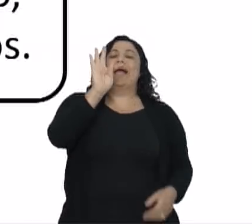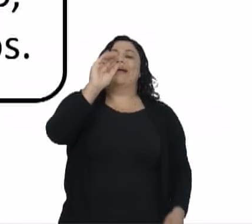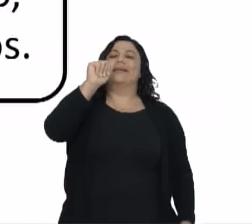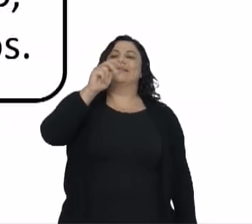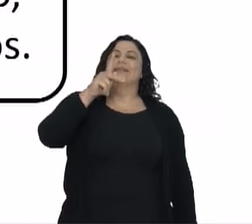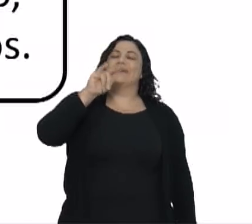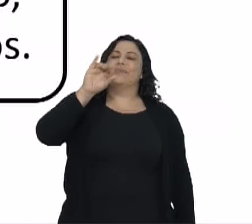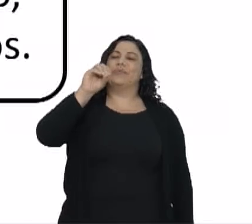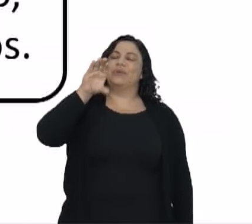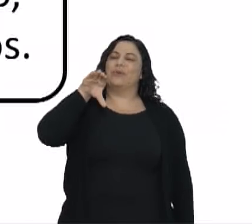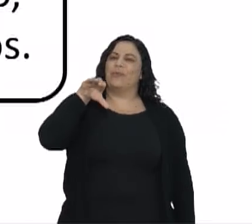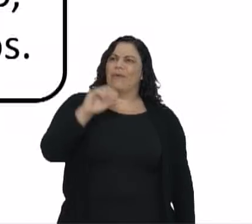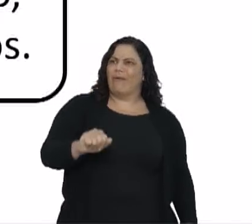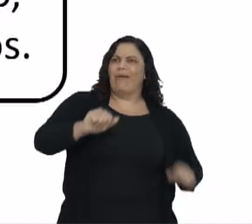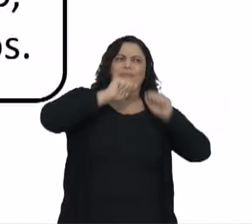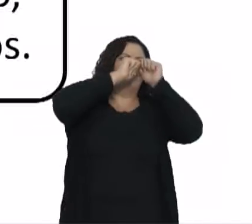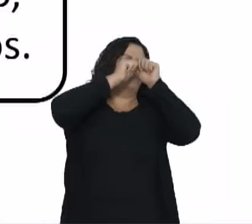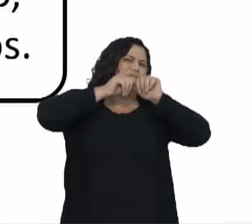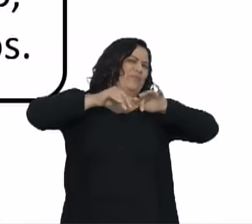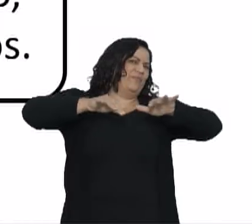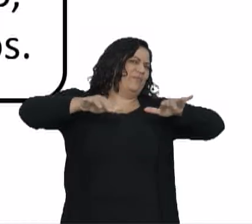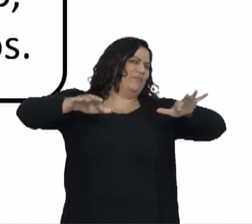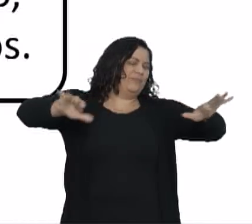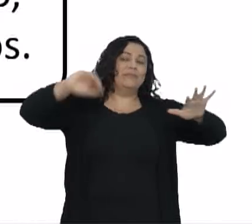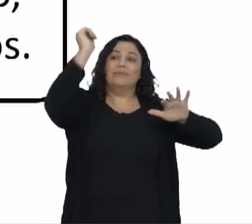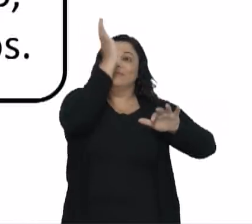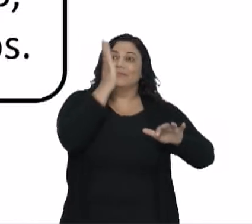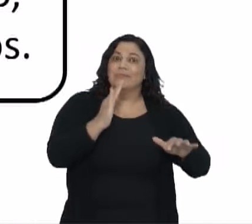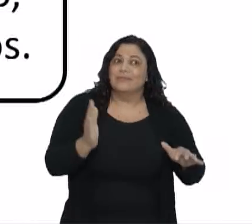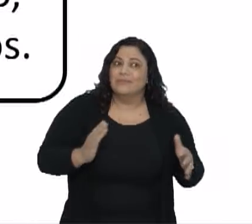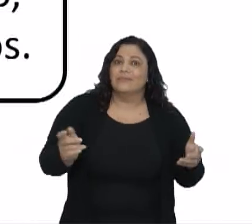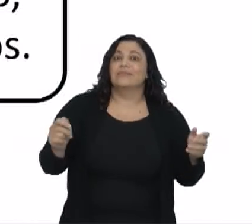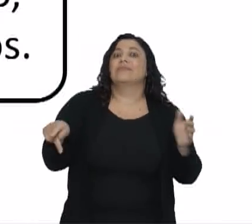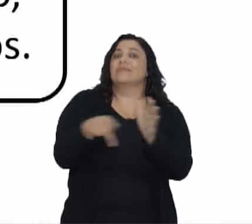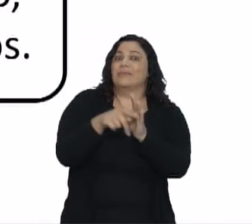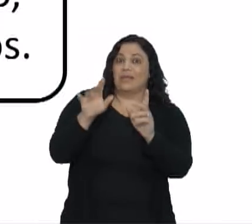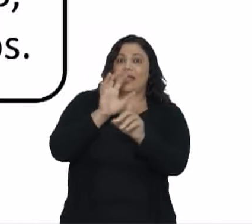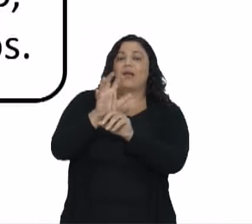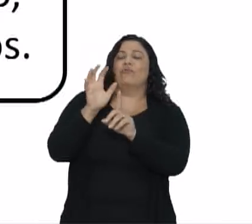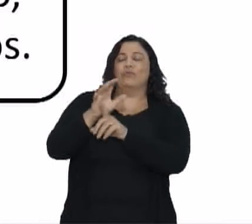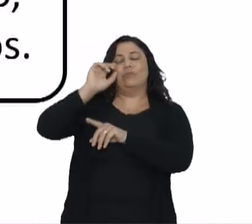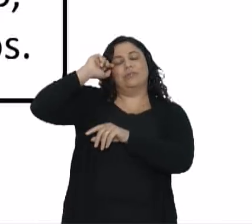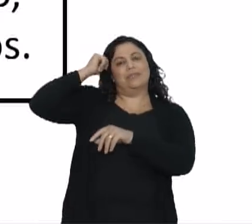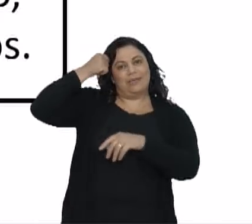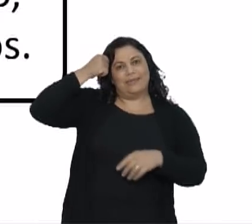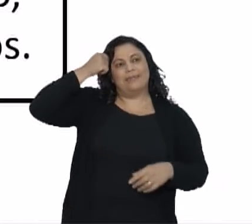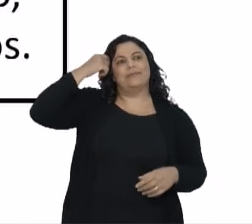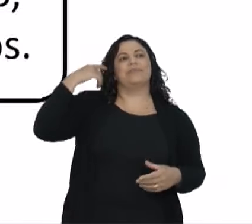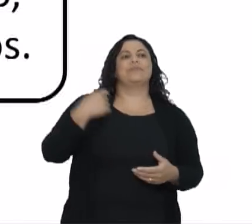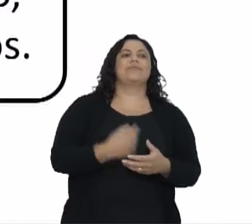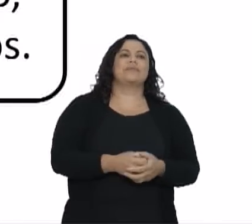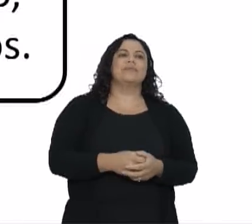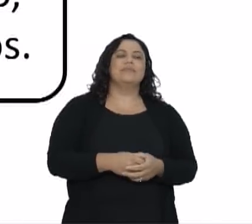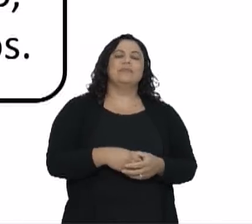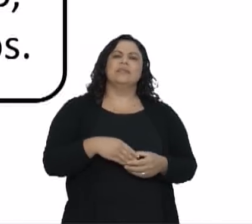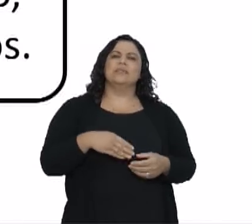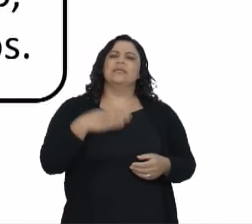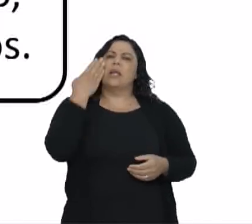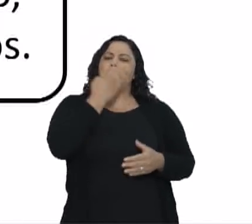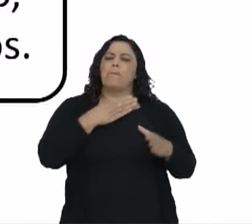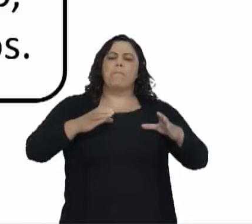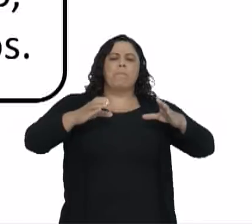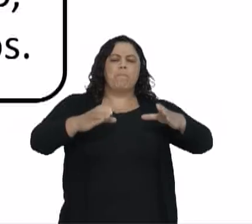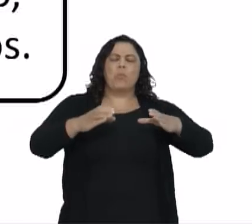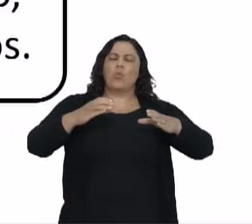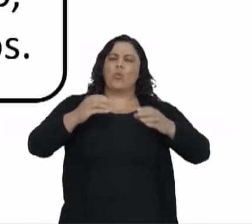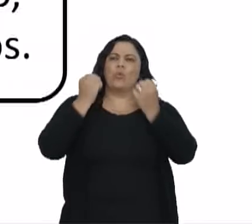se difundiu de uma maneira muito intensa por todo o Brasil e que é a influência dos povos africanos, o bolo de milho, e poderíamos